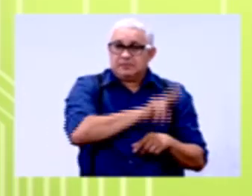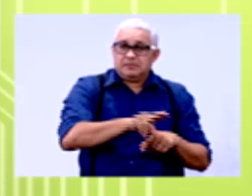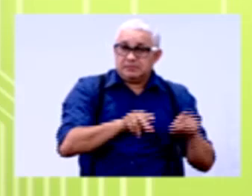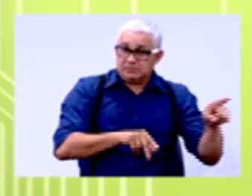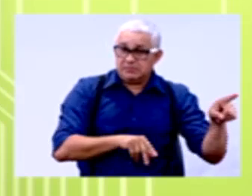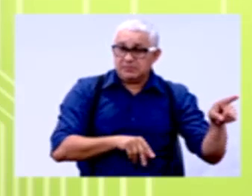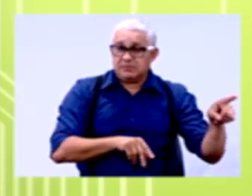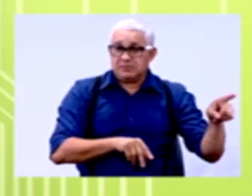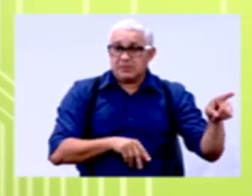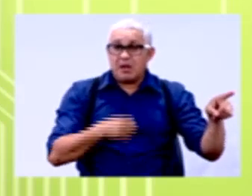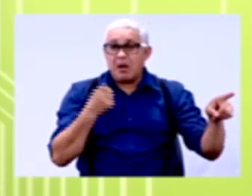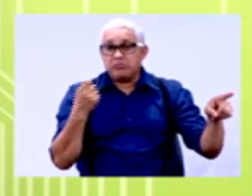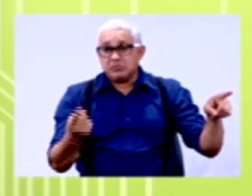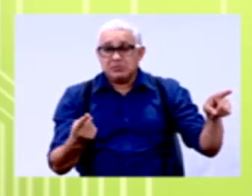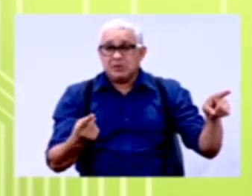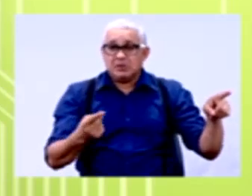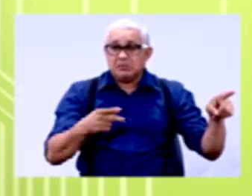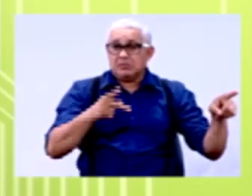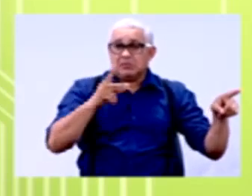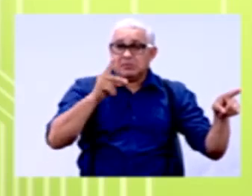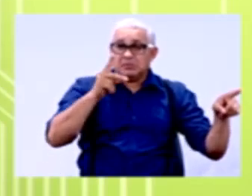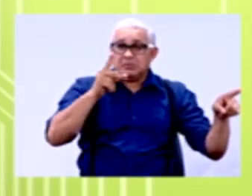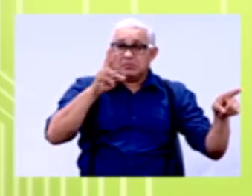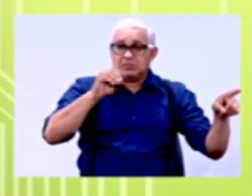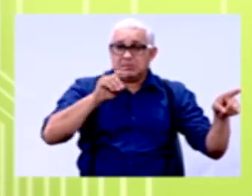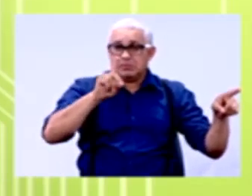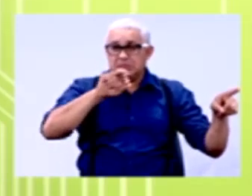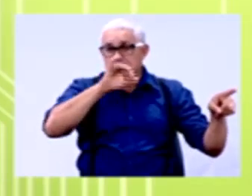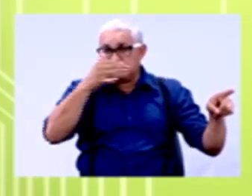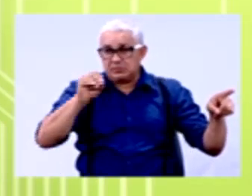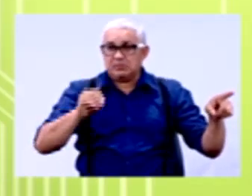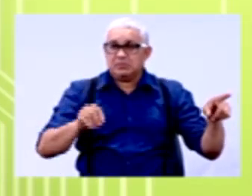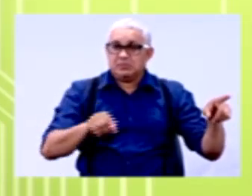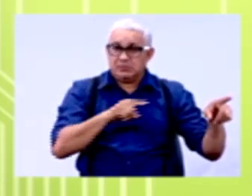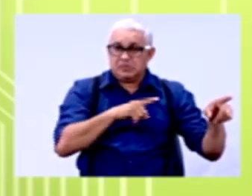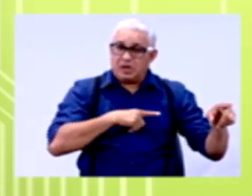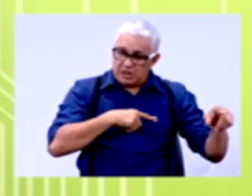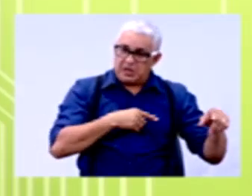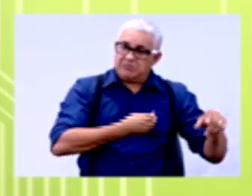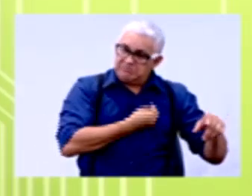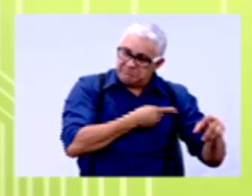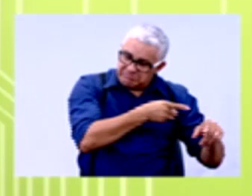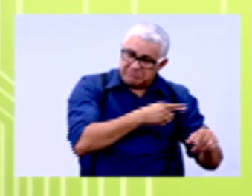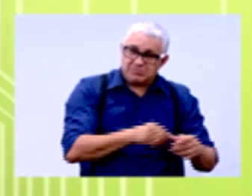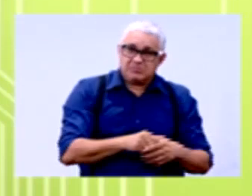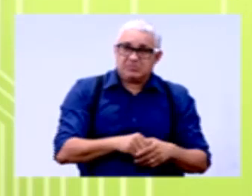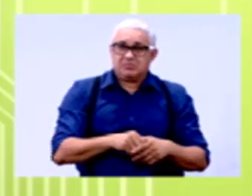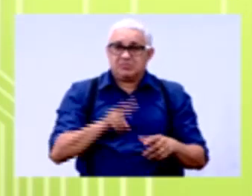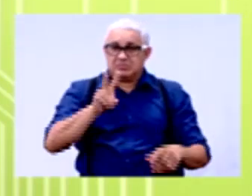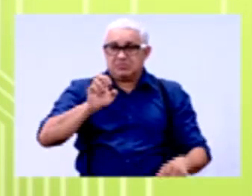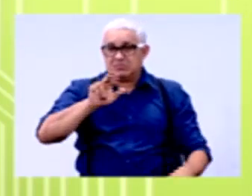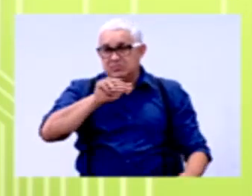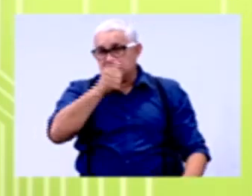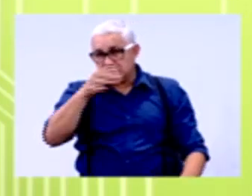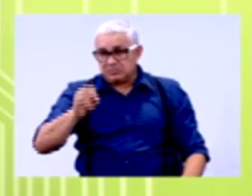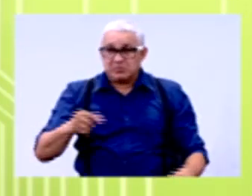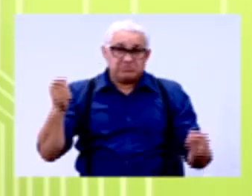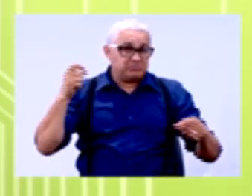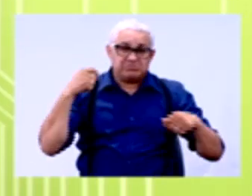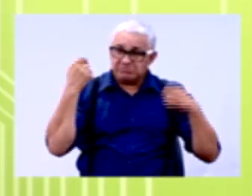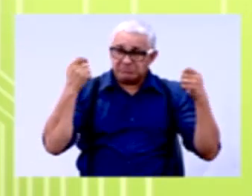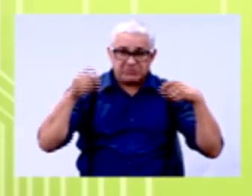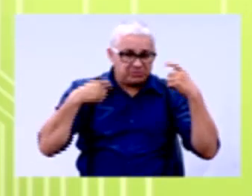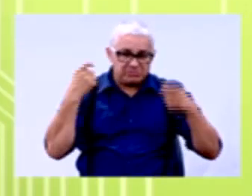para questões de produção. Isso daí, para garantir que sempre o arquivo vai estar lá, sempre é a versão que a gente quer, enfim, a gente não precisa ficar